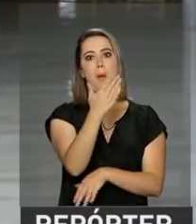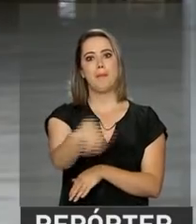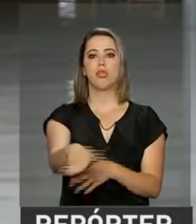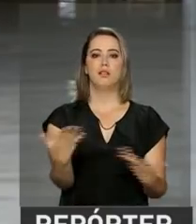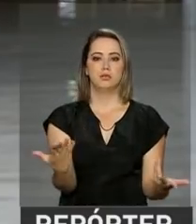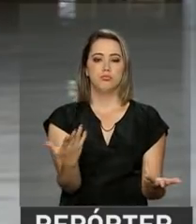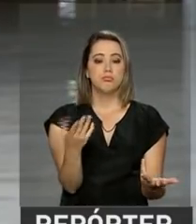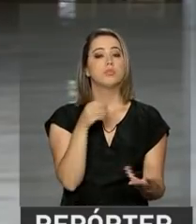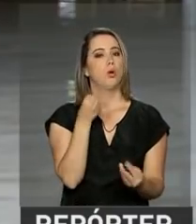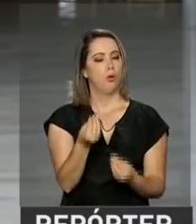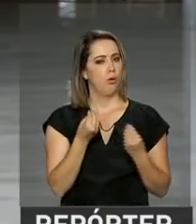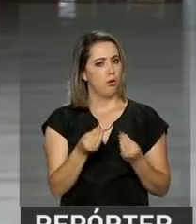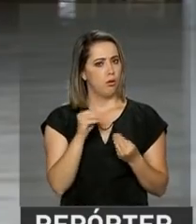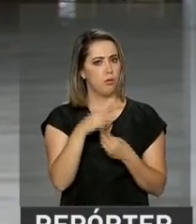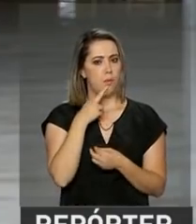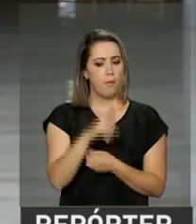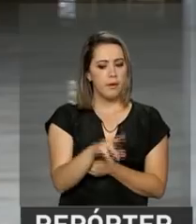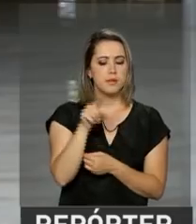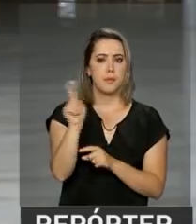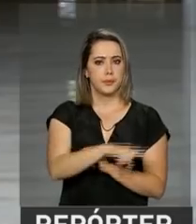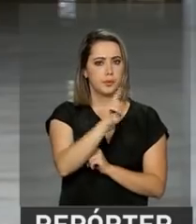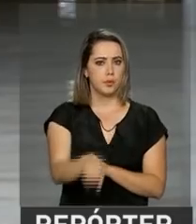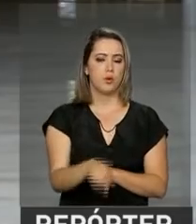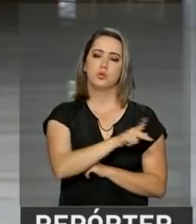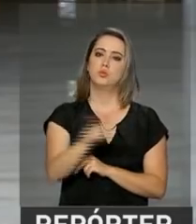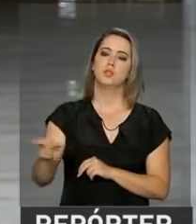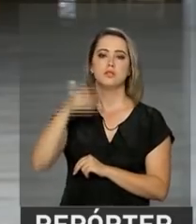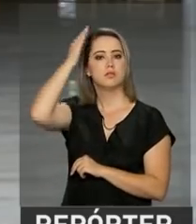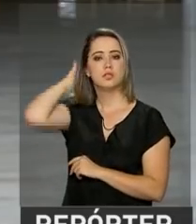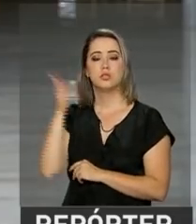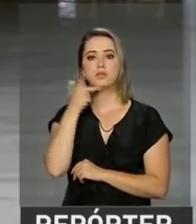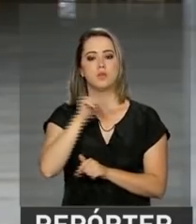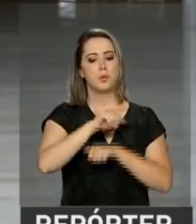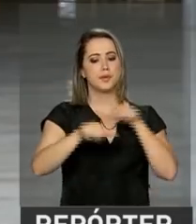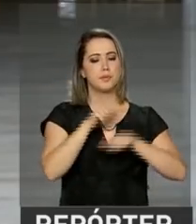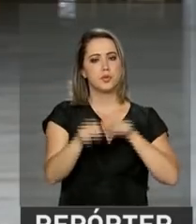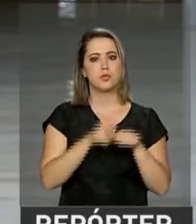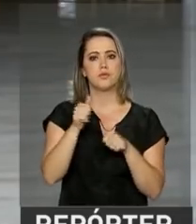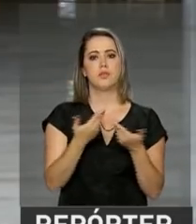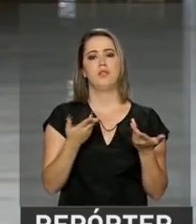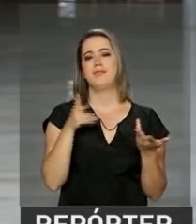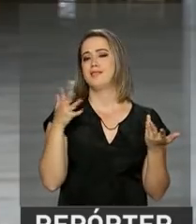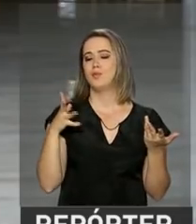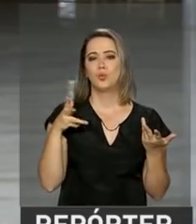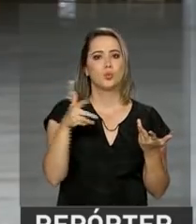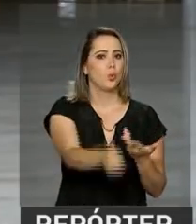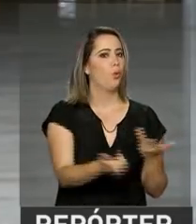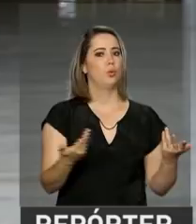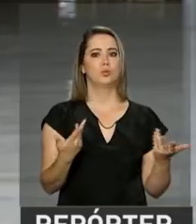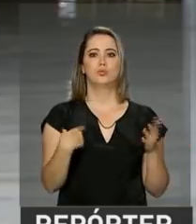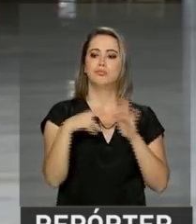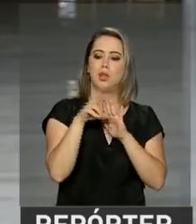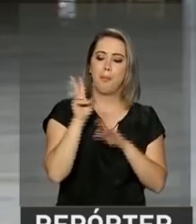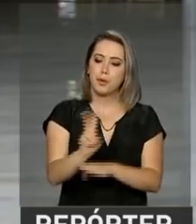Como justificativa aos vetos, o presidente Michel Temer afirmou que as modificações alteram substancialmente o